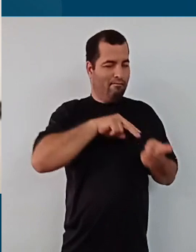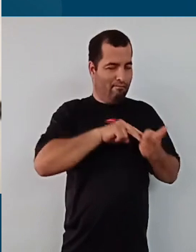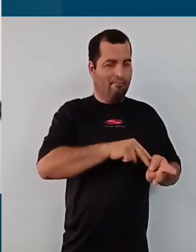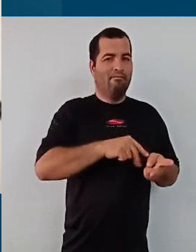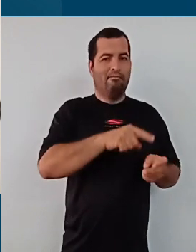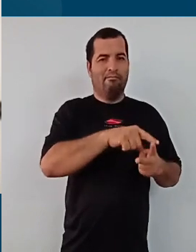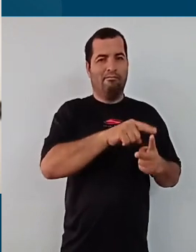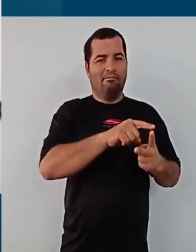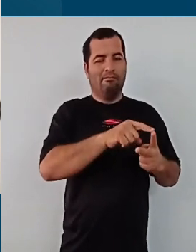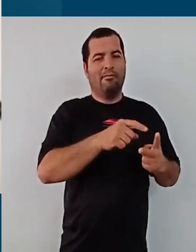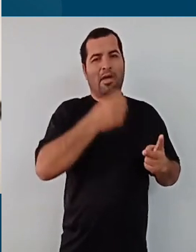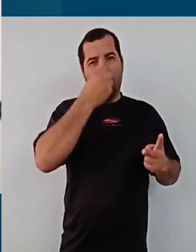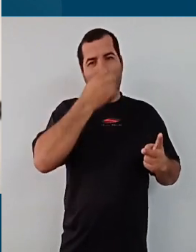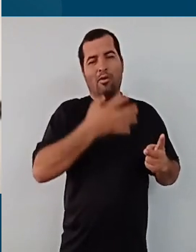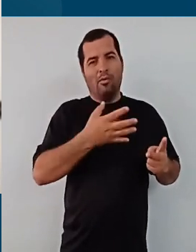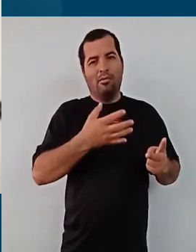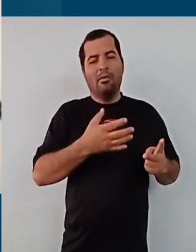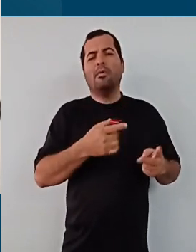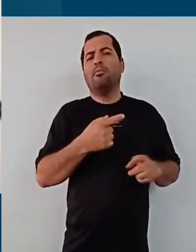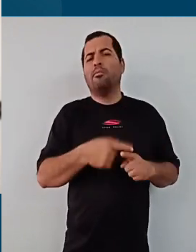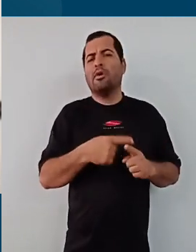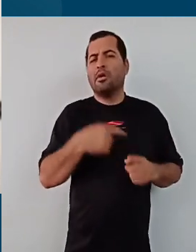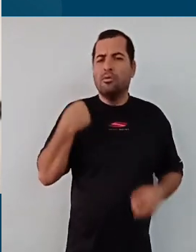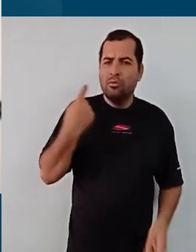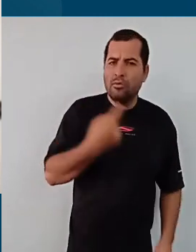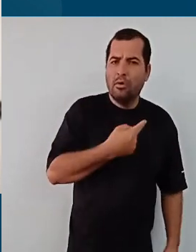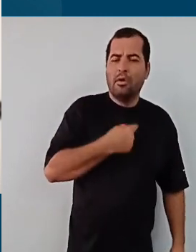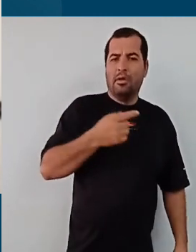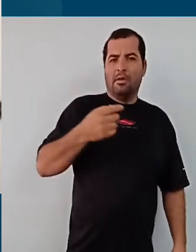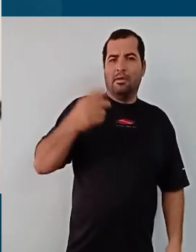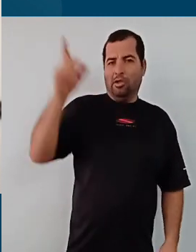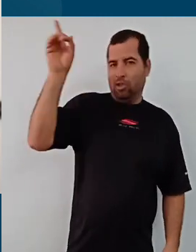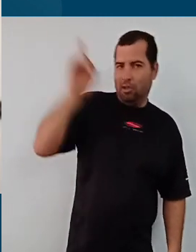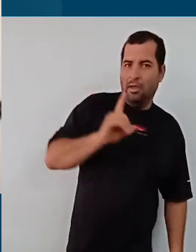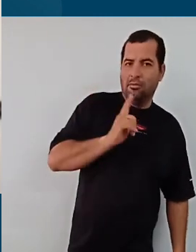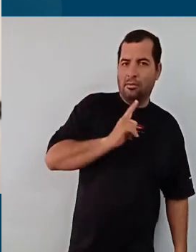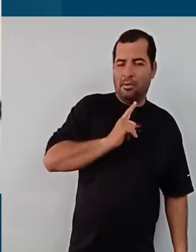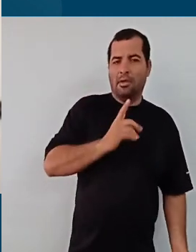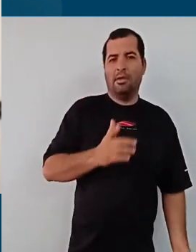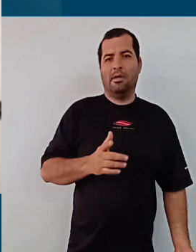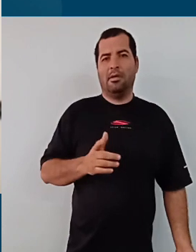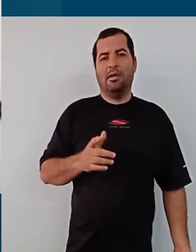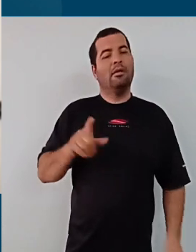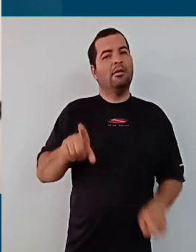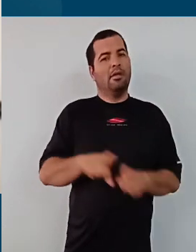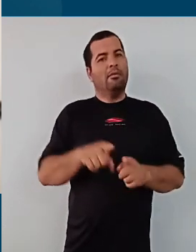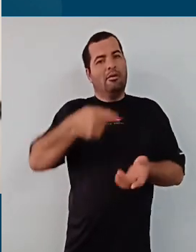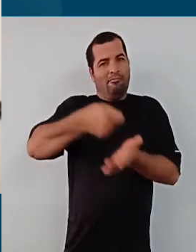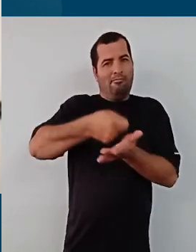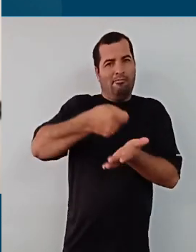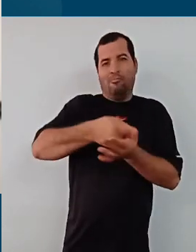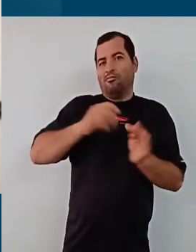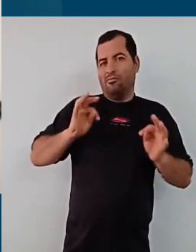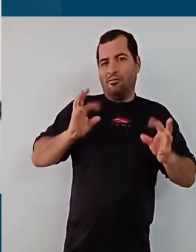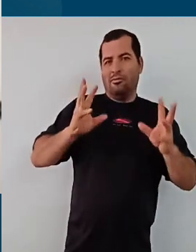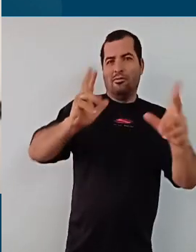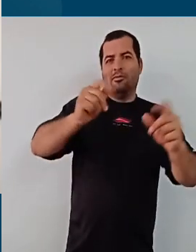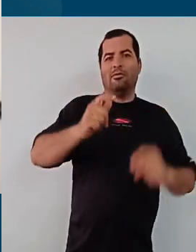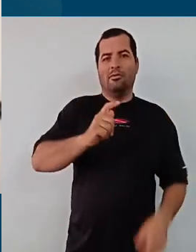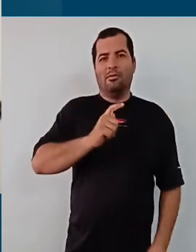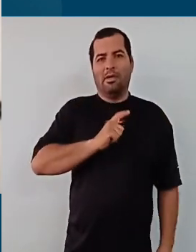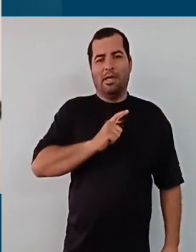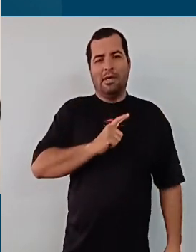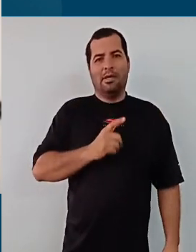isso, na medida em que você estabelece esses direitos e, consequentemente, até os deveres de todos nós em relação